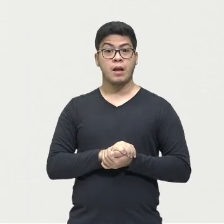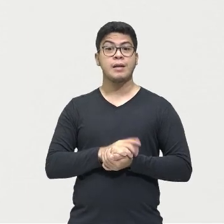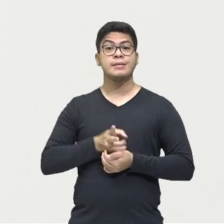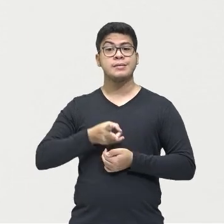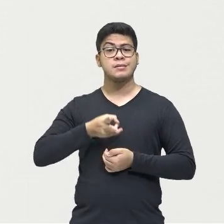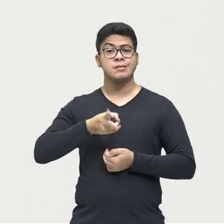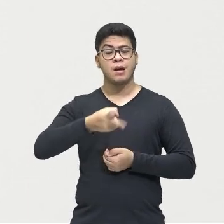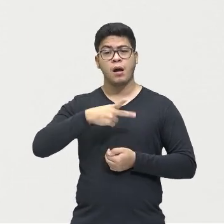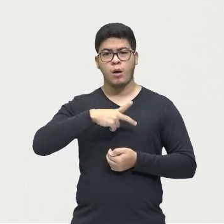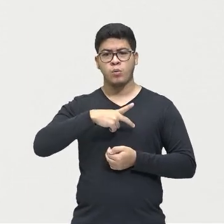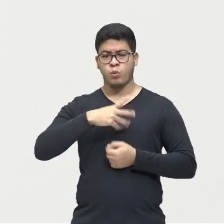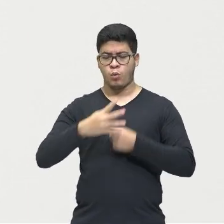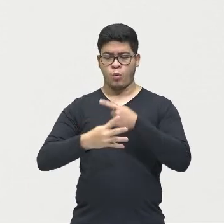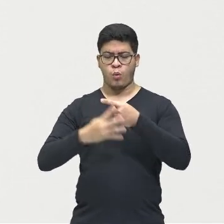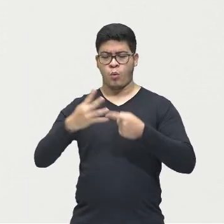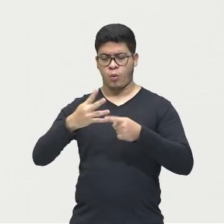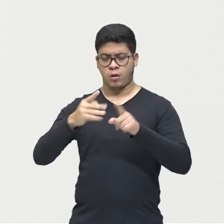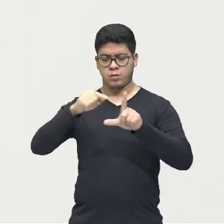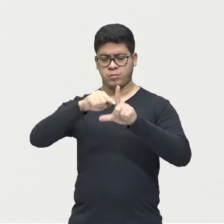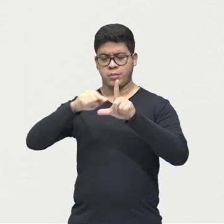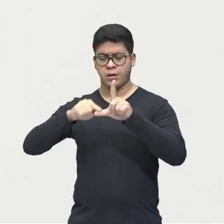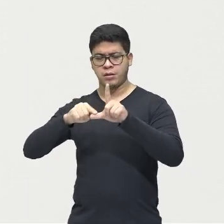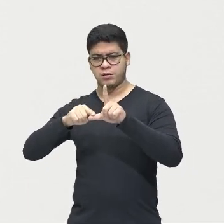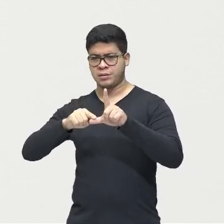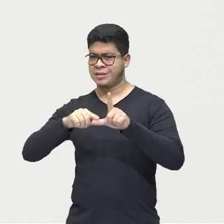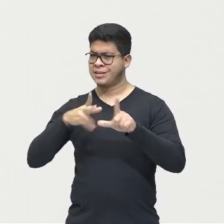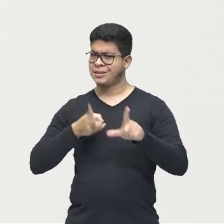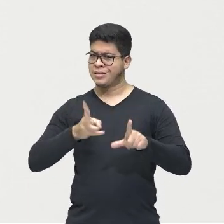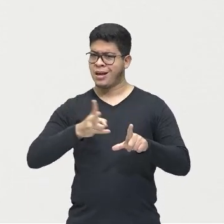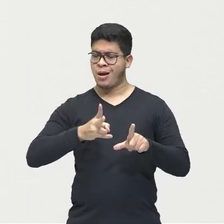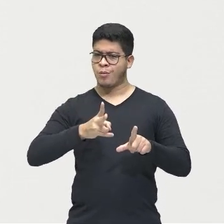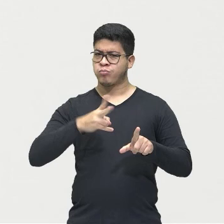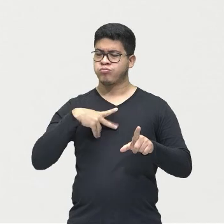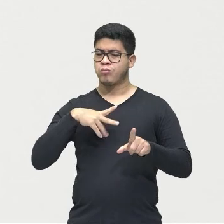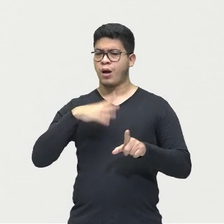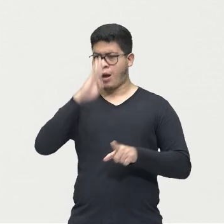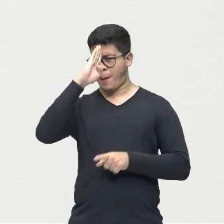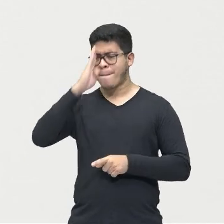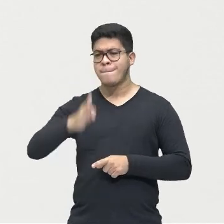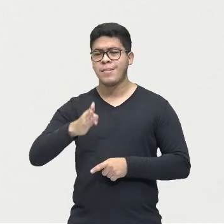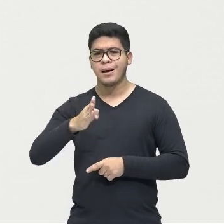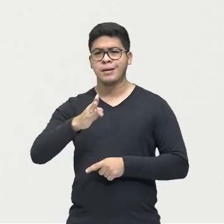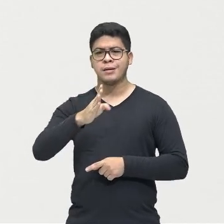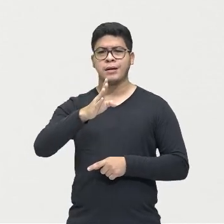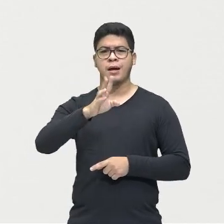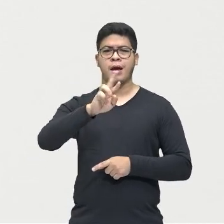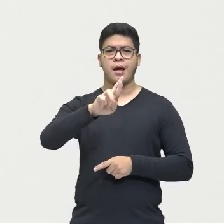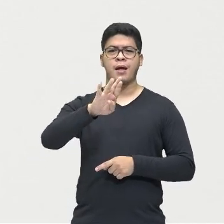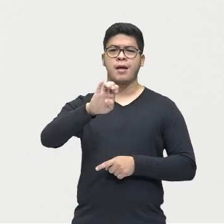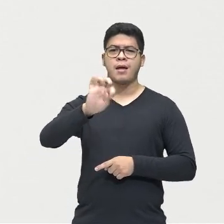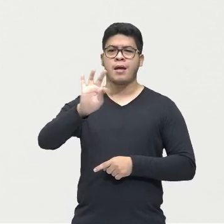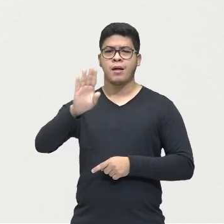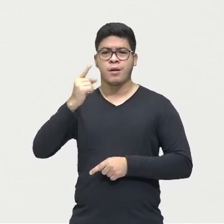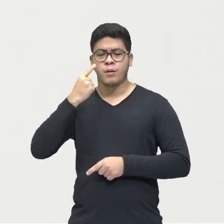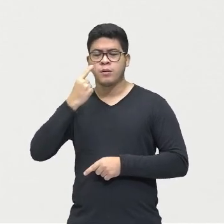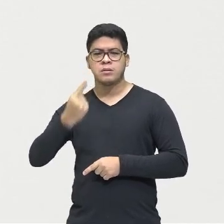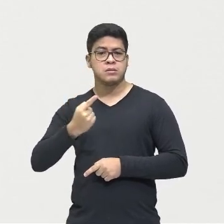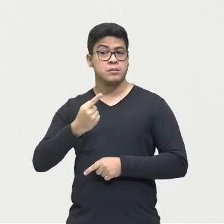seus 4 ângulos são todos retos. Então nós podemos afirmar que